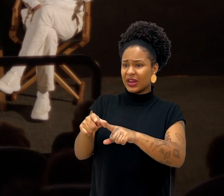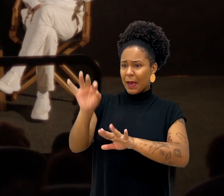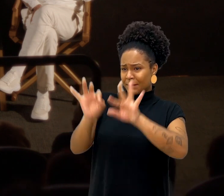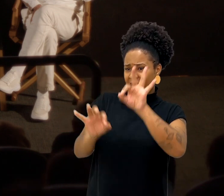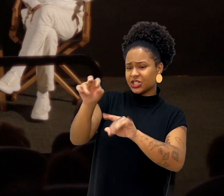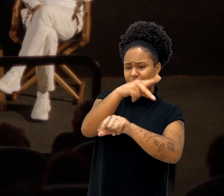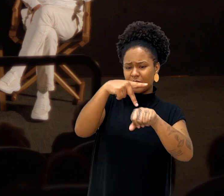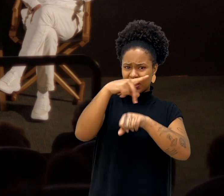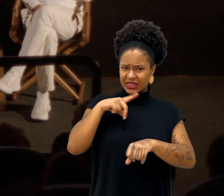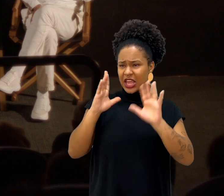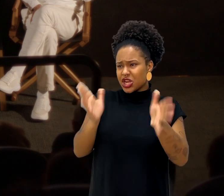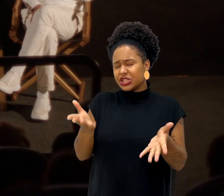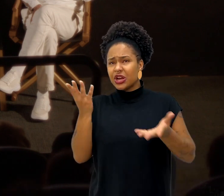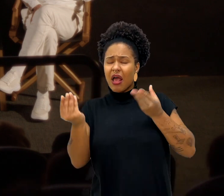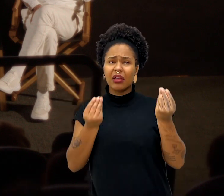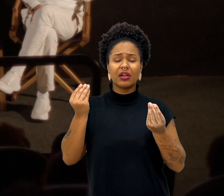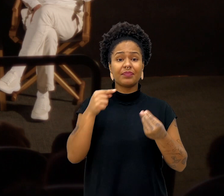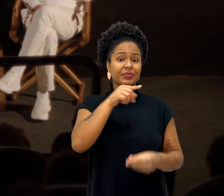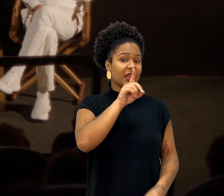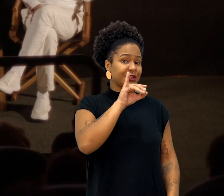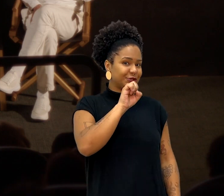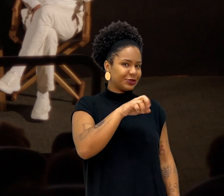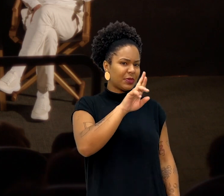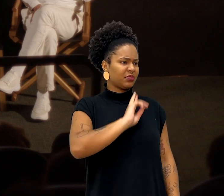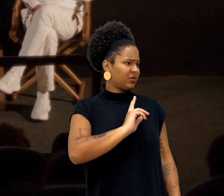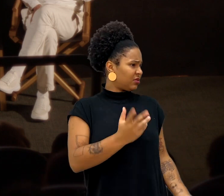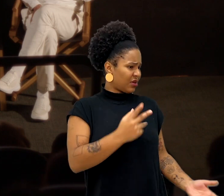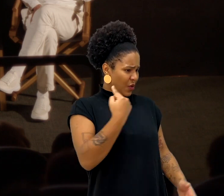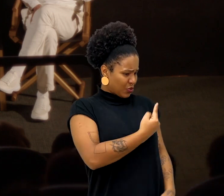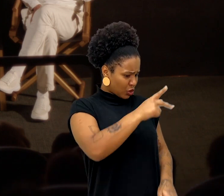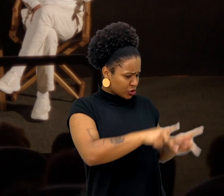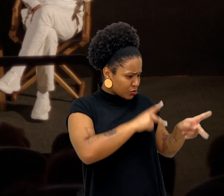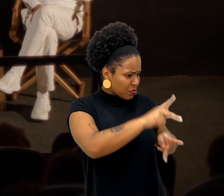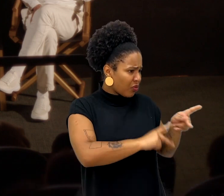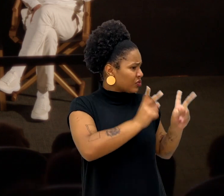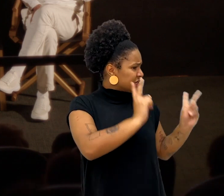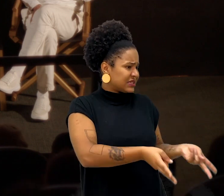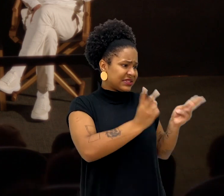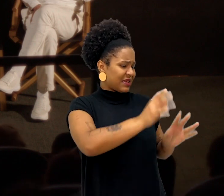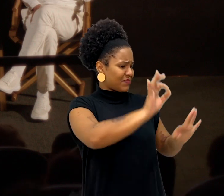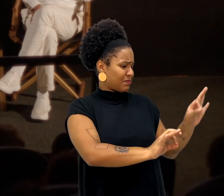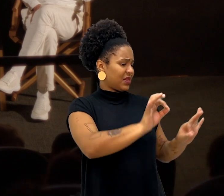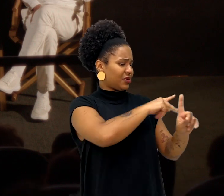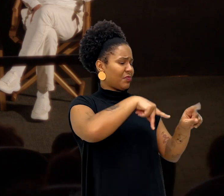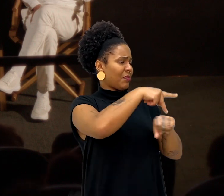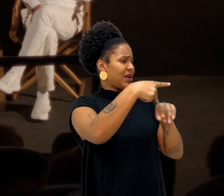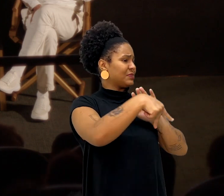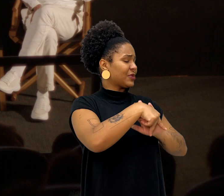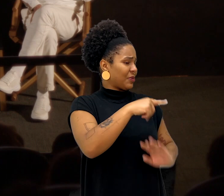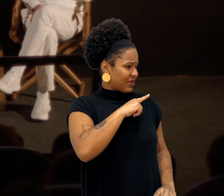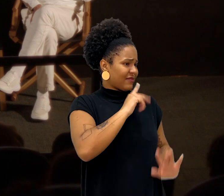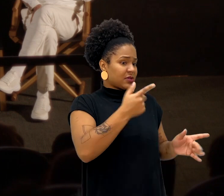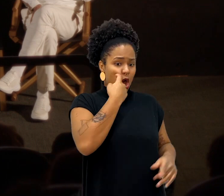planejamento para esse país? E o Diosmar falou assim, o nosso povo sempre teve um plano para esse país. É só a gente olhar